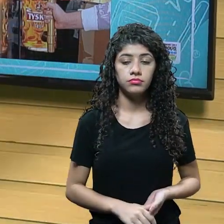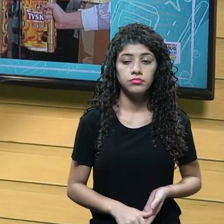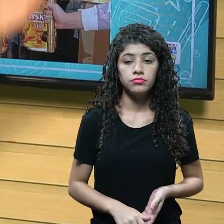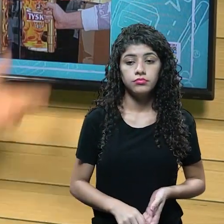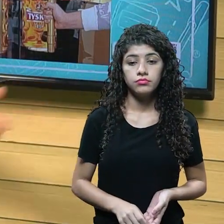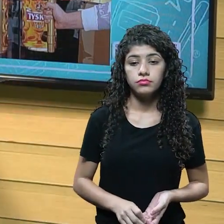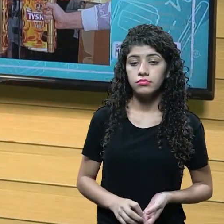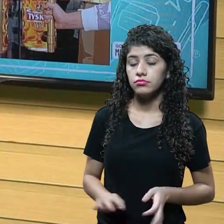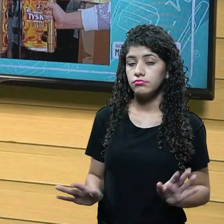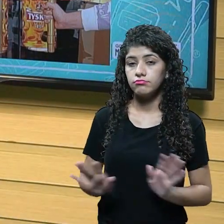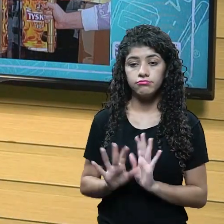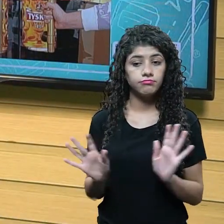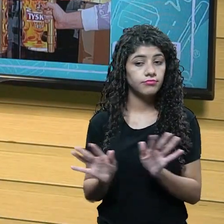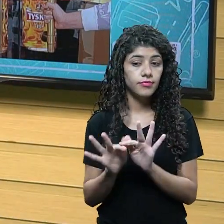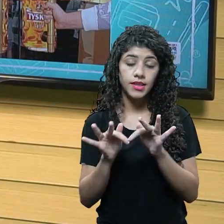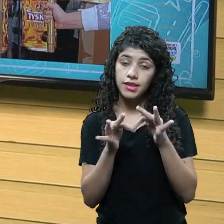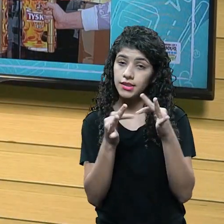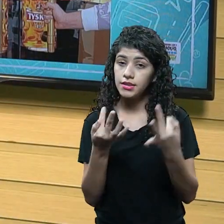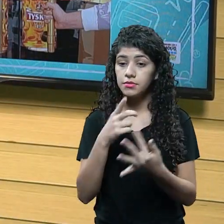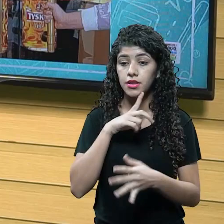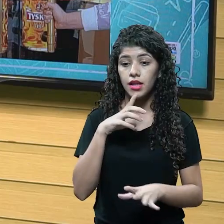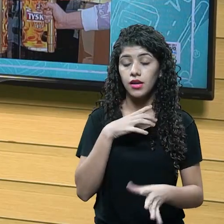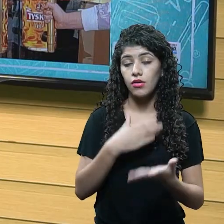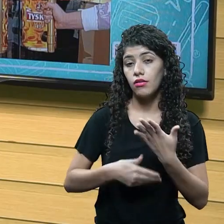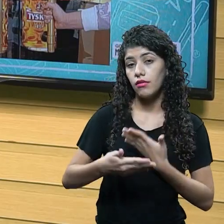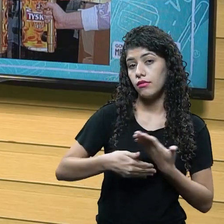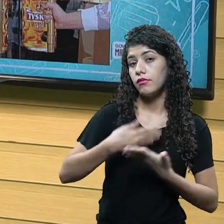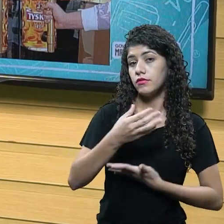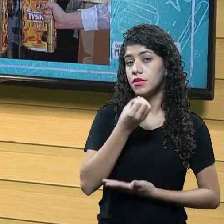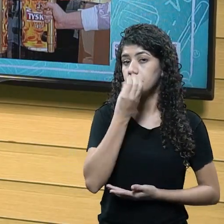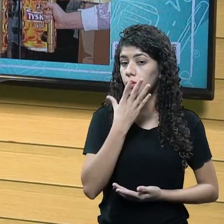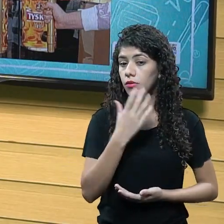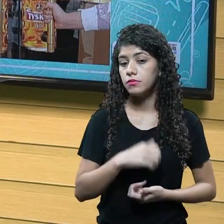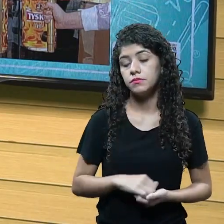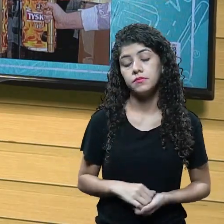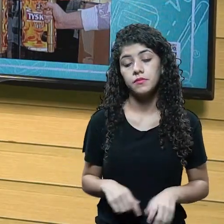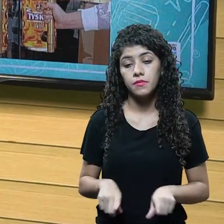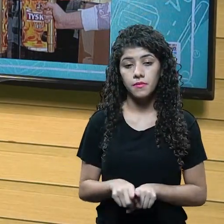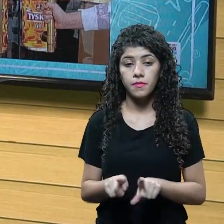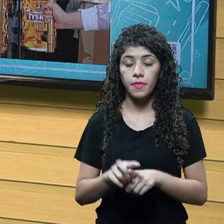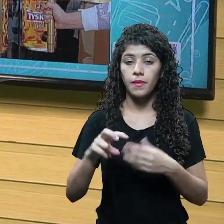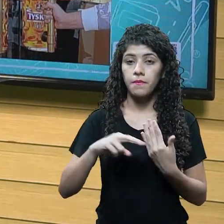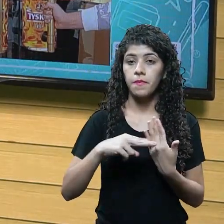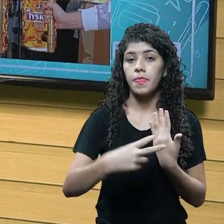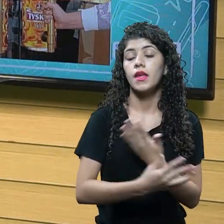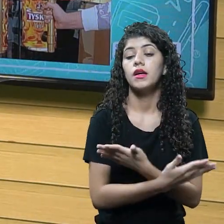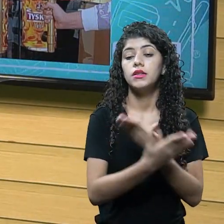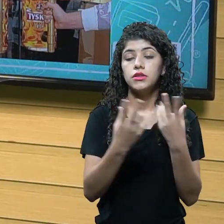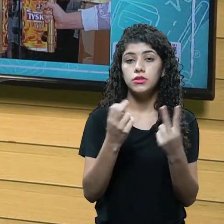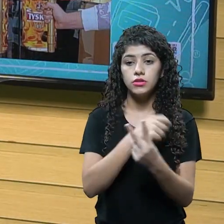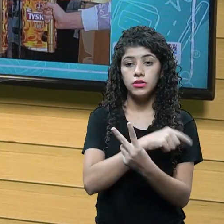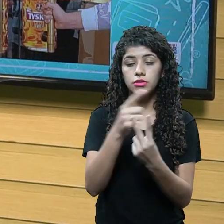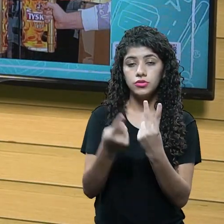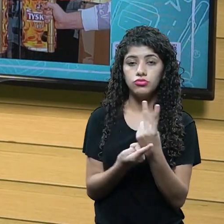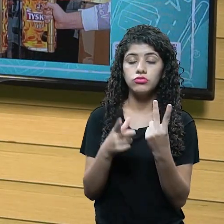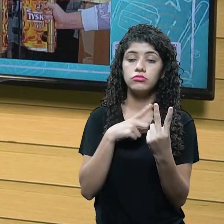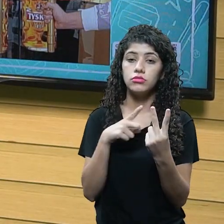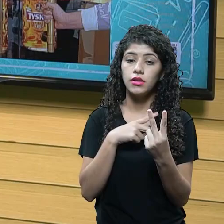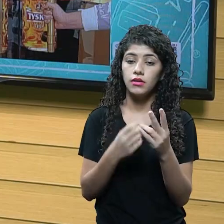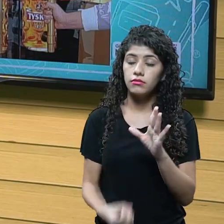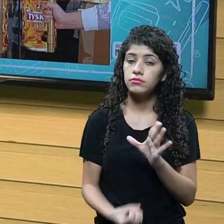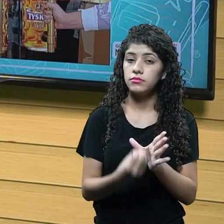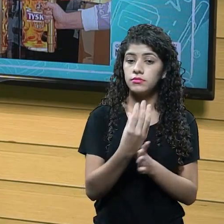marketing de guerrilha e está tendo uma interatividade muito boa com seus clientes. E consequentemente aqui também. Com certeza a criação desse